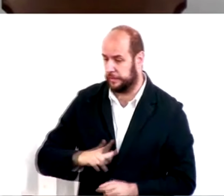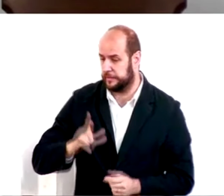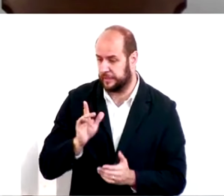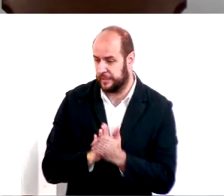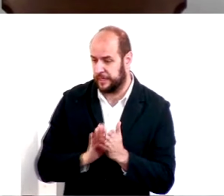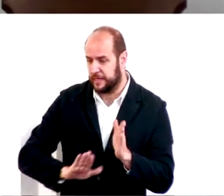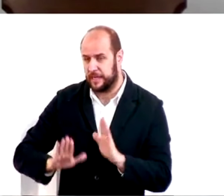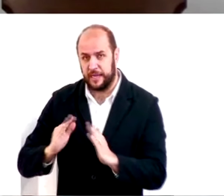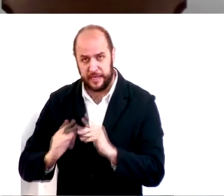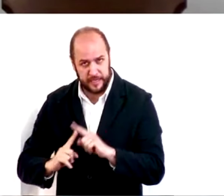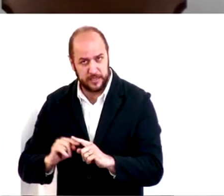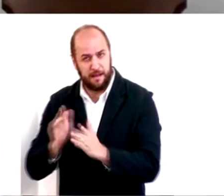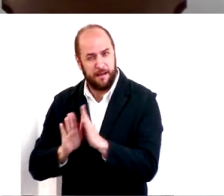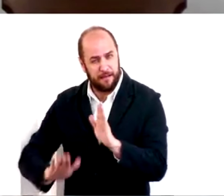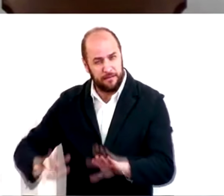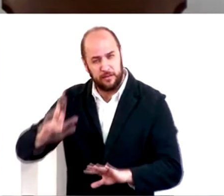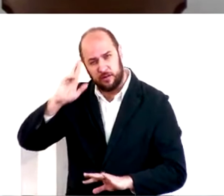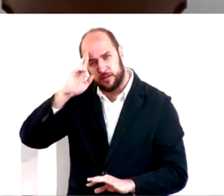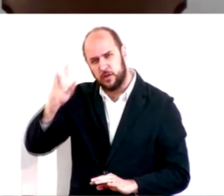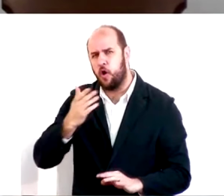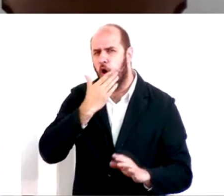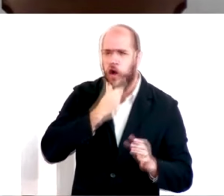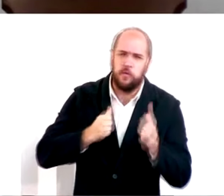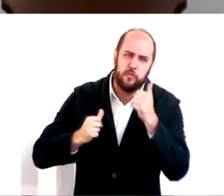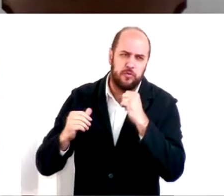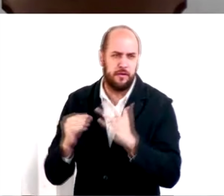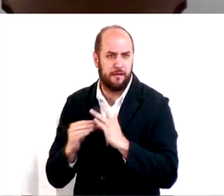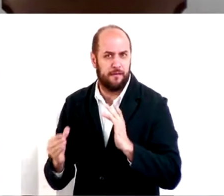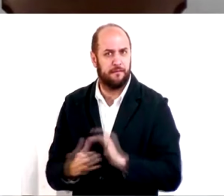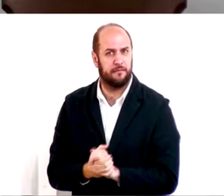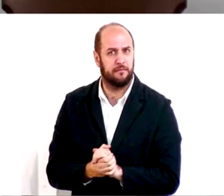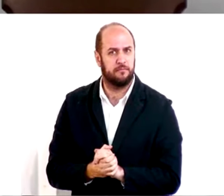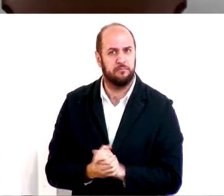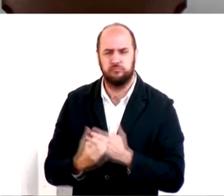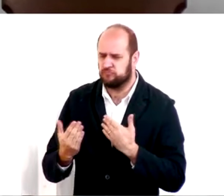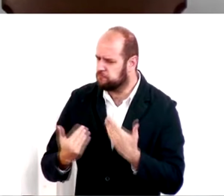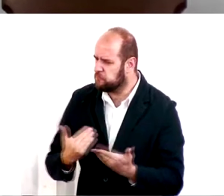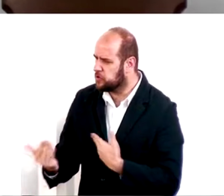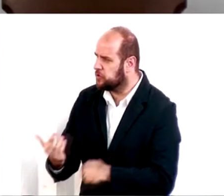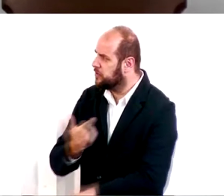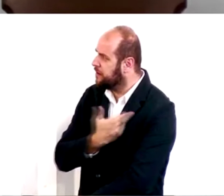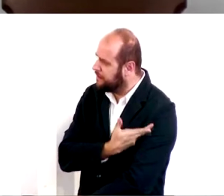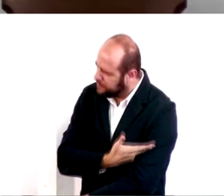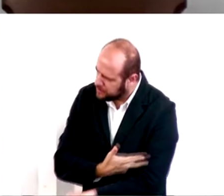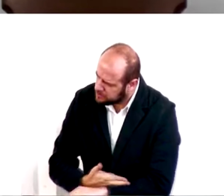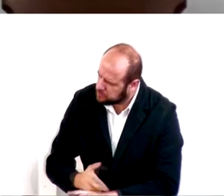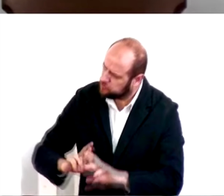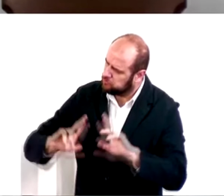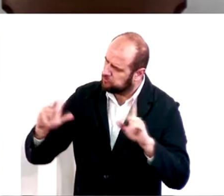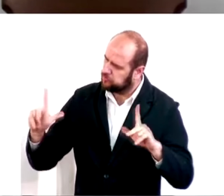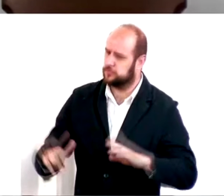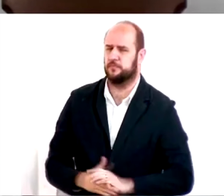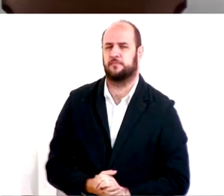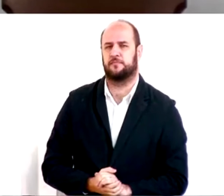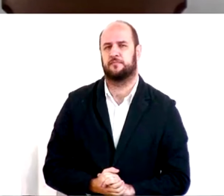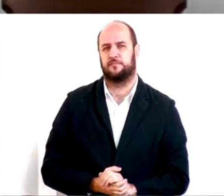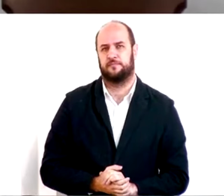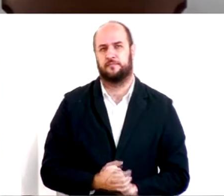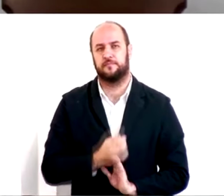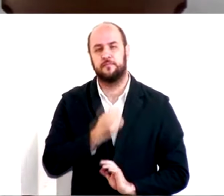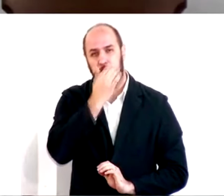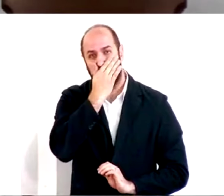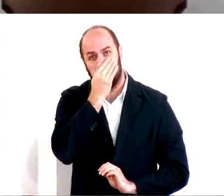ao Senhor, homem e mulher casados se tratam com um respeito diferente. Pais